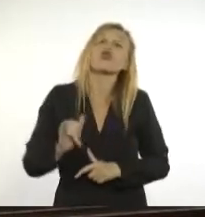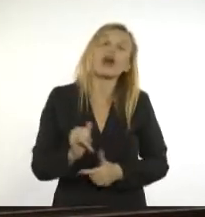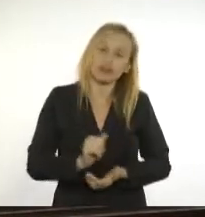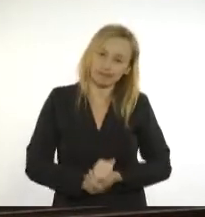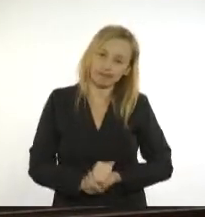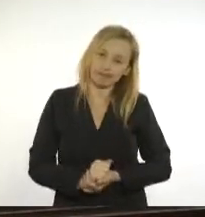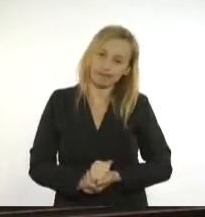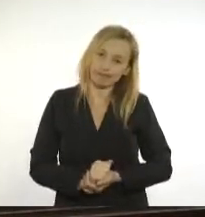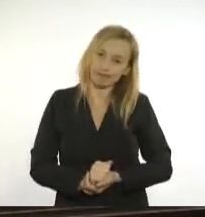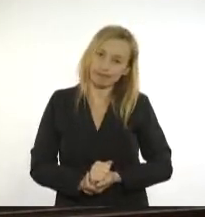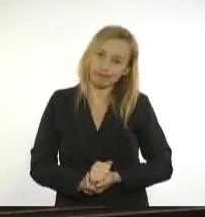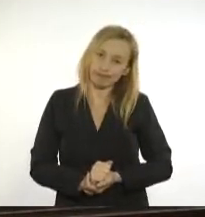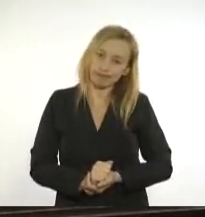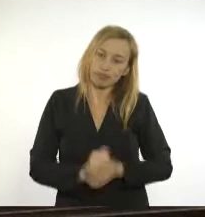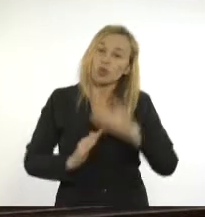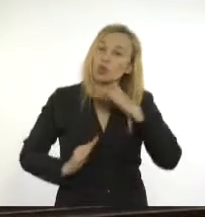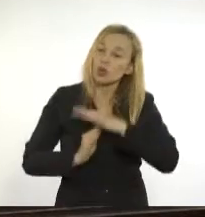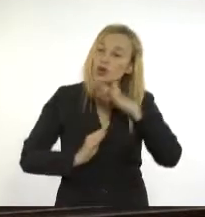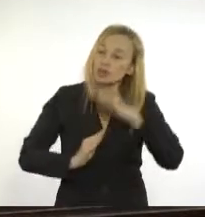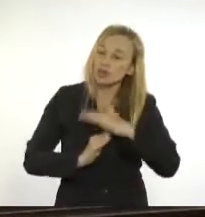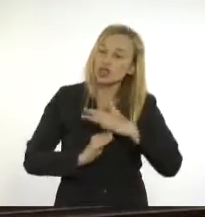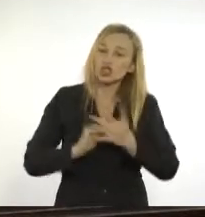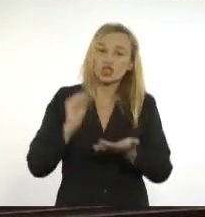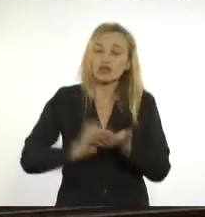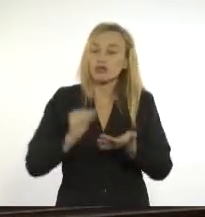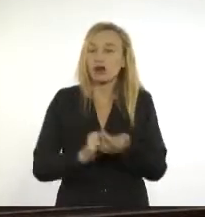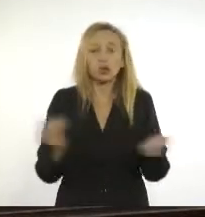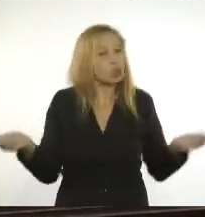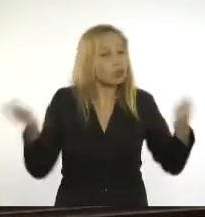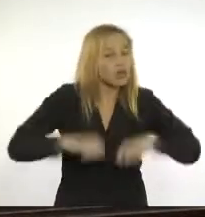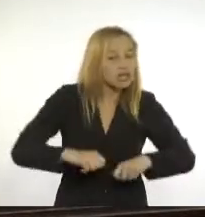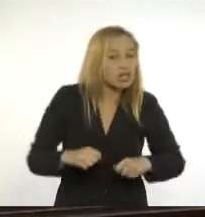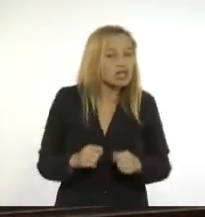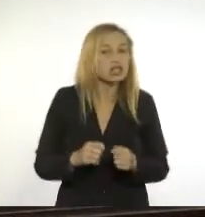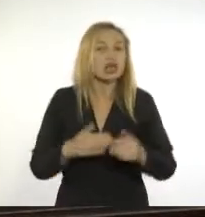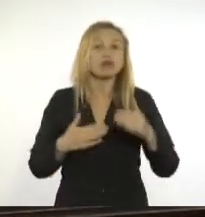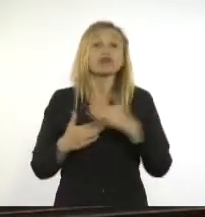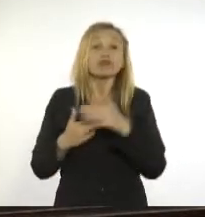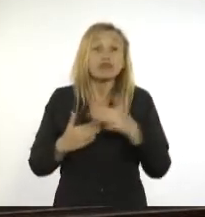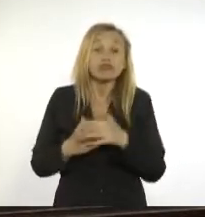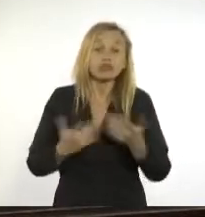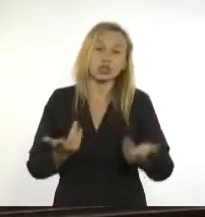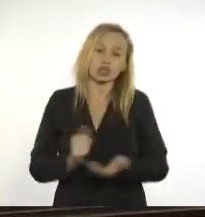até onde vai o limite da incompetência e até onde vai também